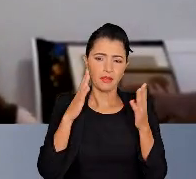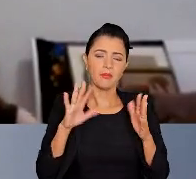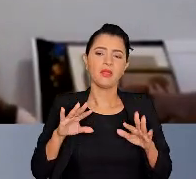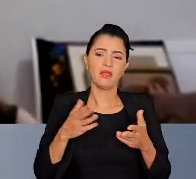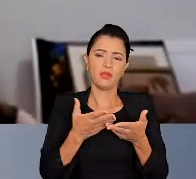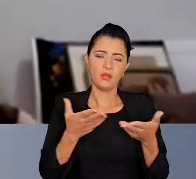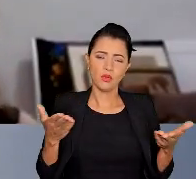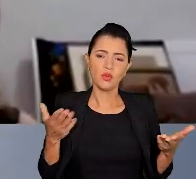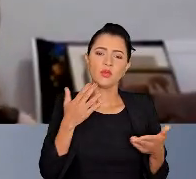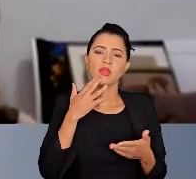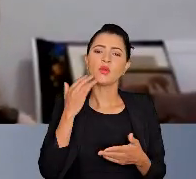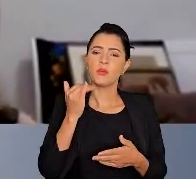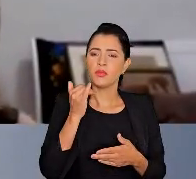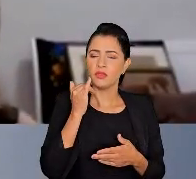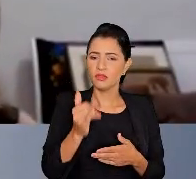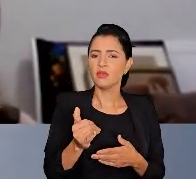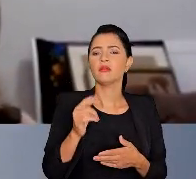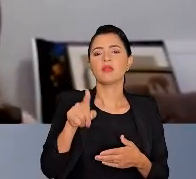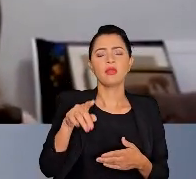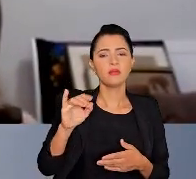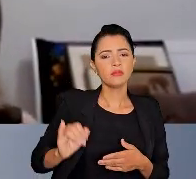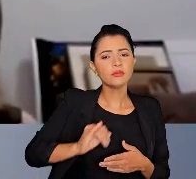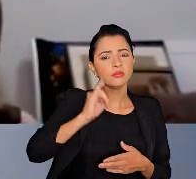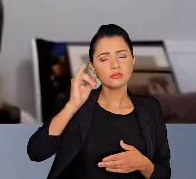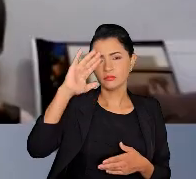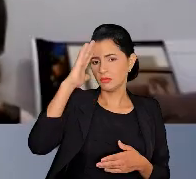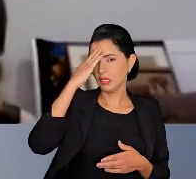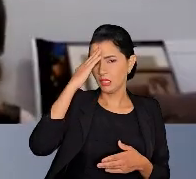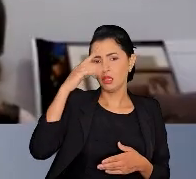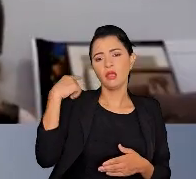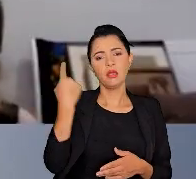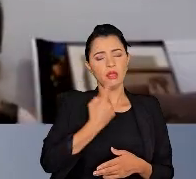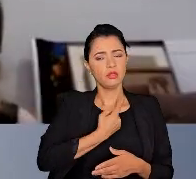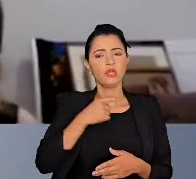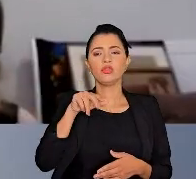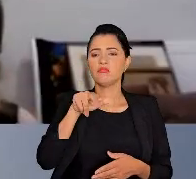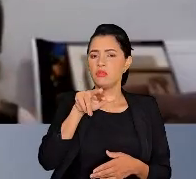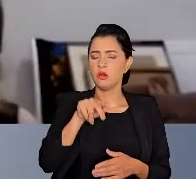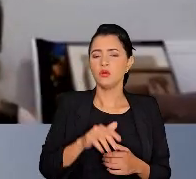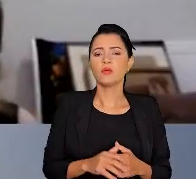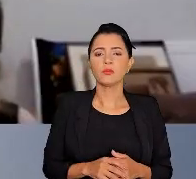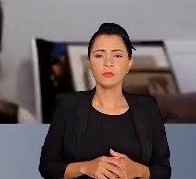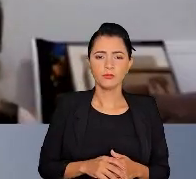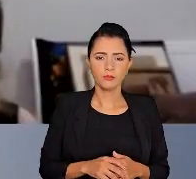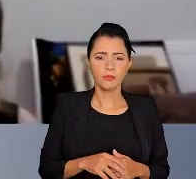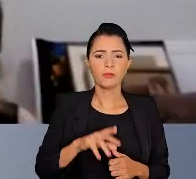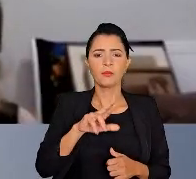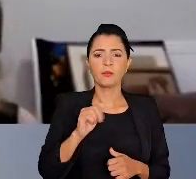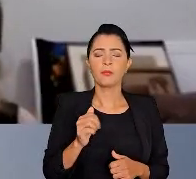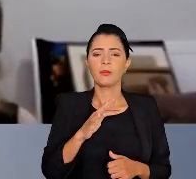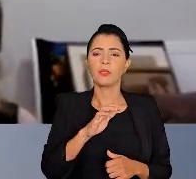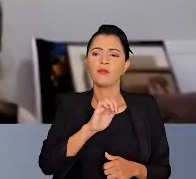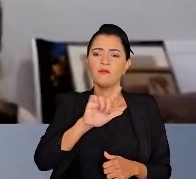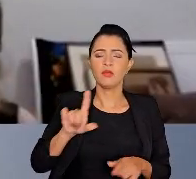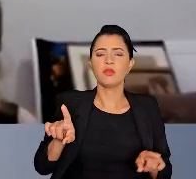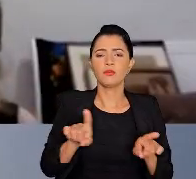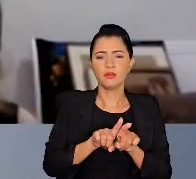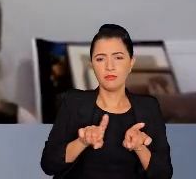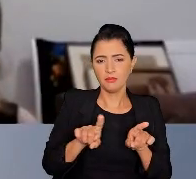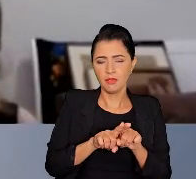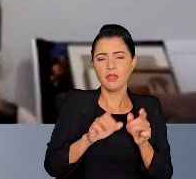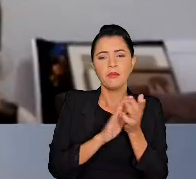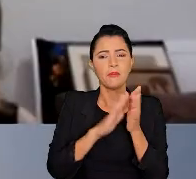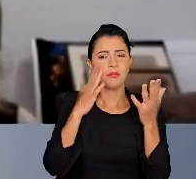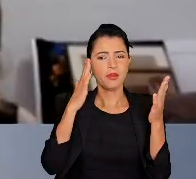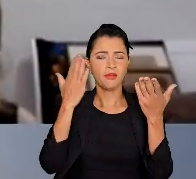e comentando que é imprescindível entendermos que somos todos irmãos. O Rafael Evaristo da Silva, parabéns